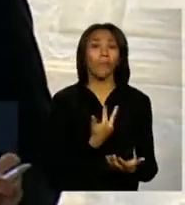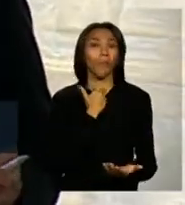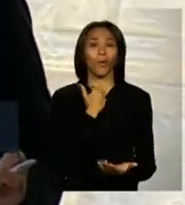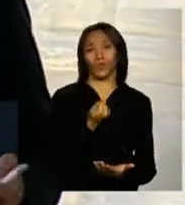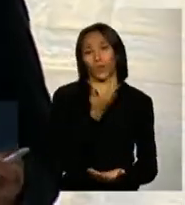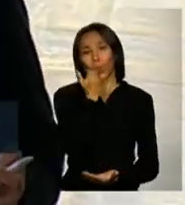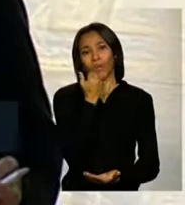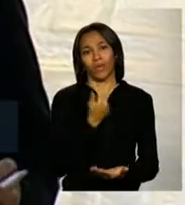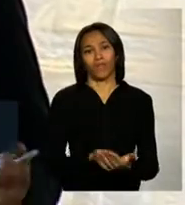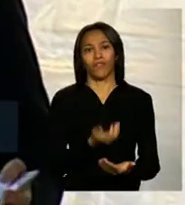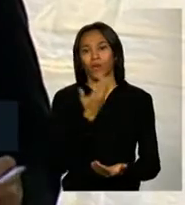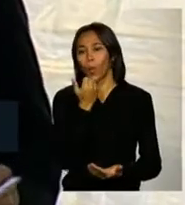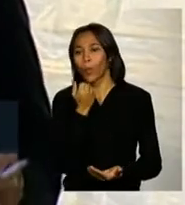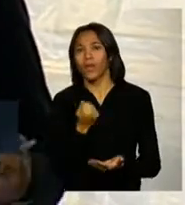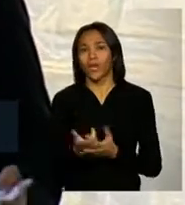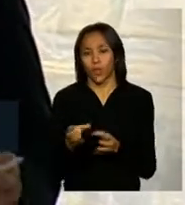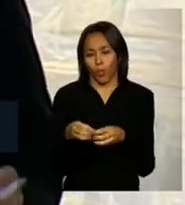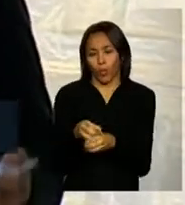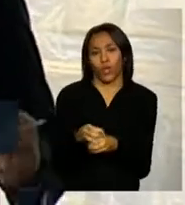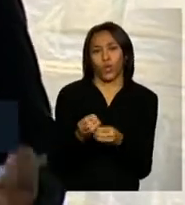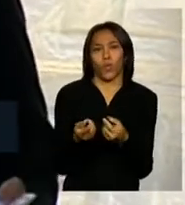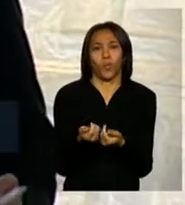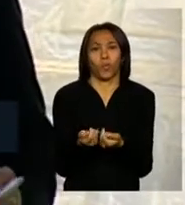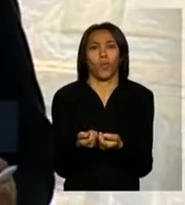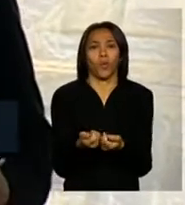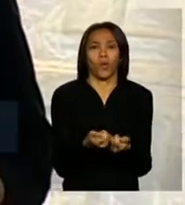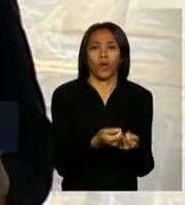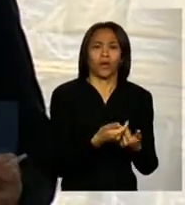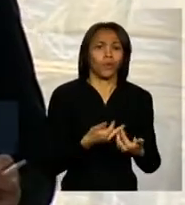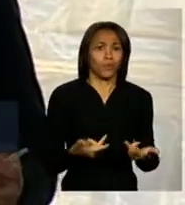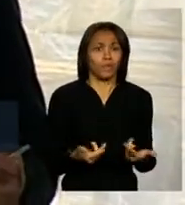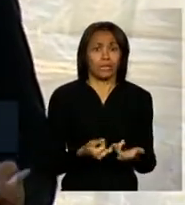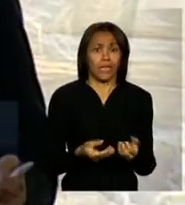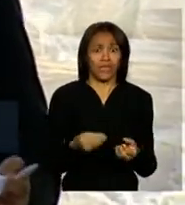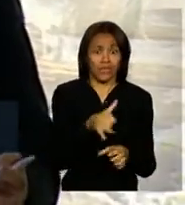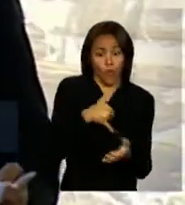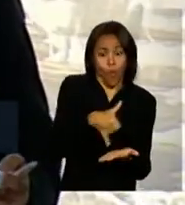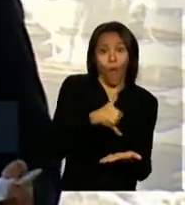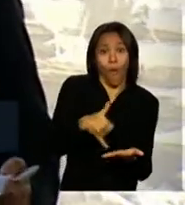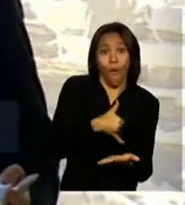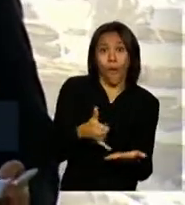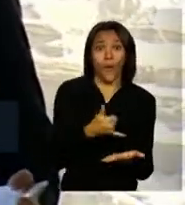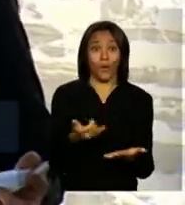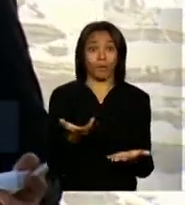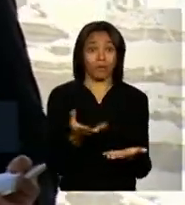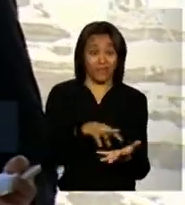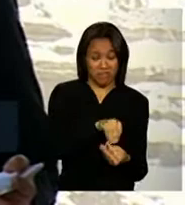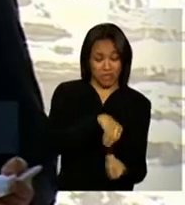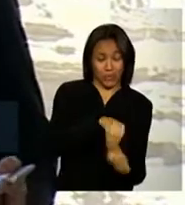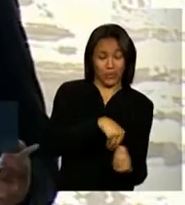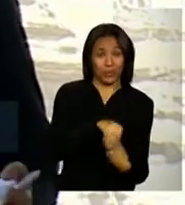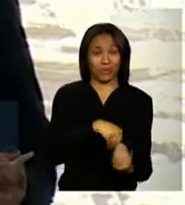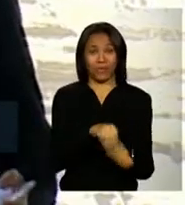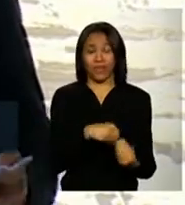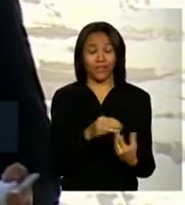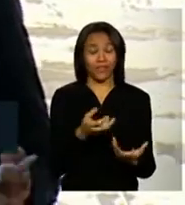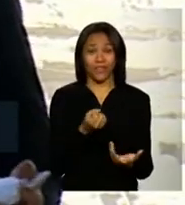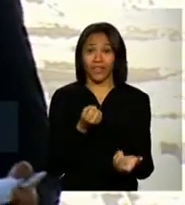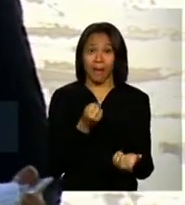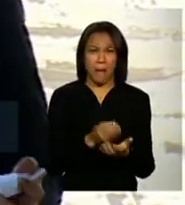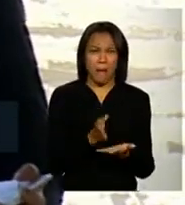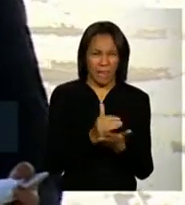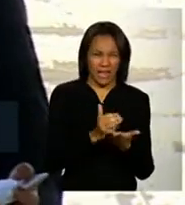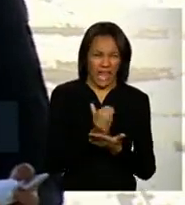o povo fica comendo é bolinho de bacalhau mas muitas vezes é fritura demais e às vezes não é bolinho de bacalhau é batalhau é mais batata